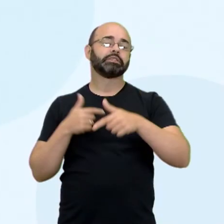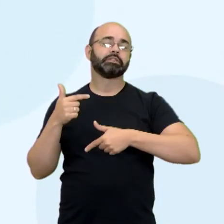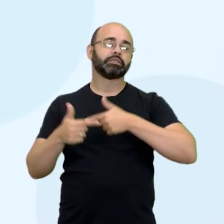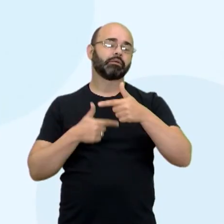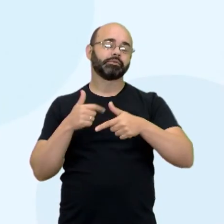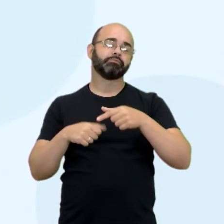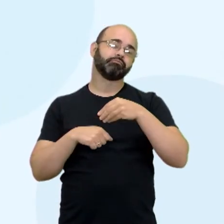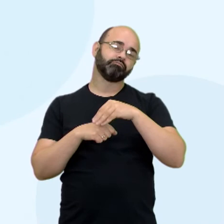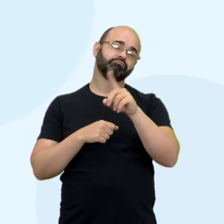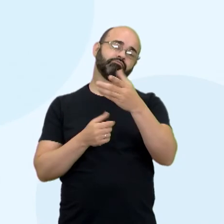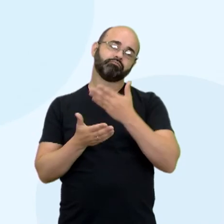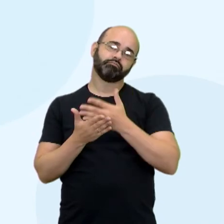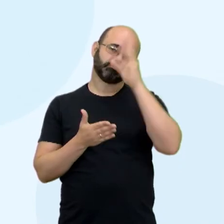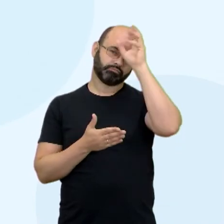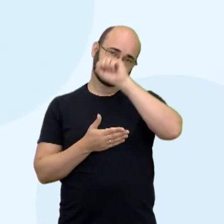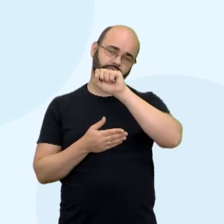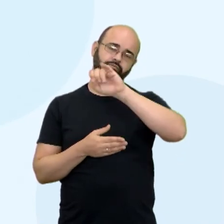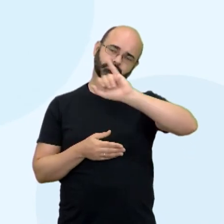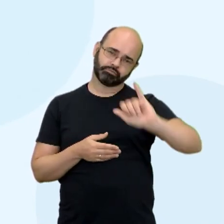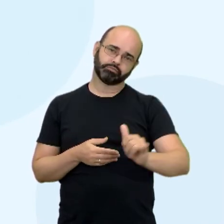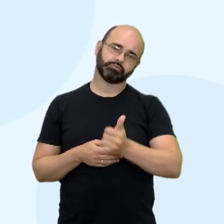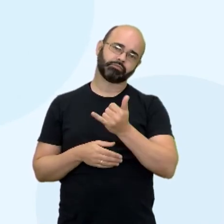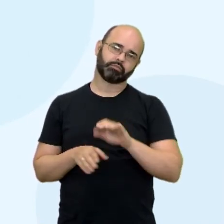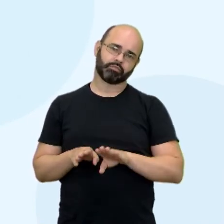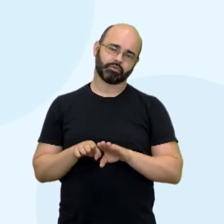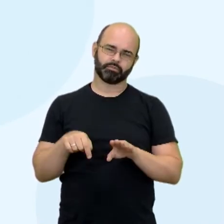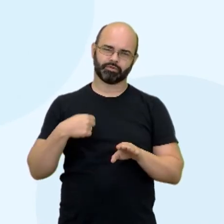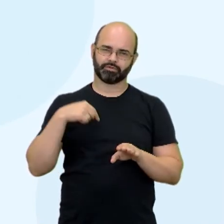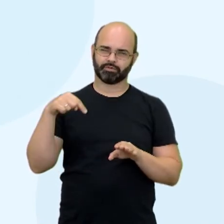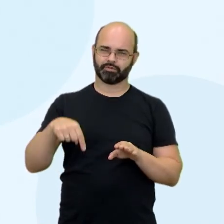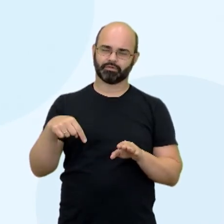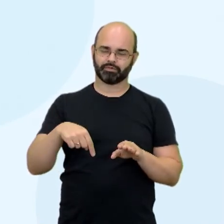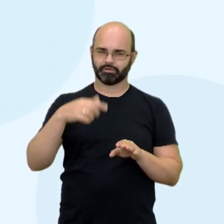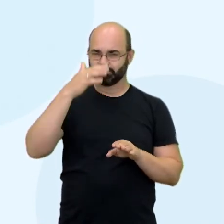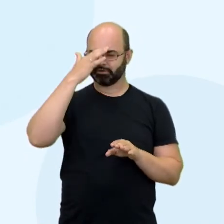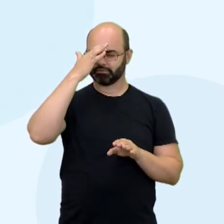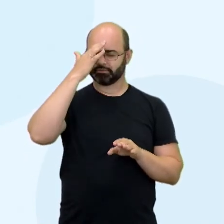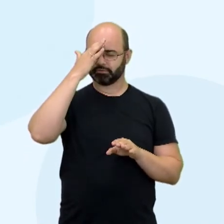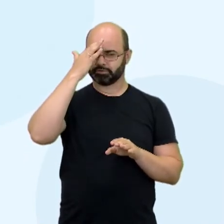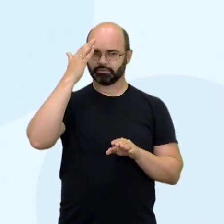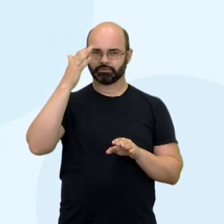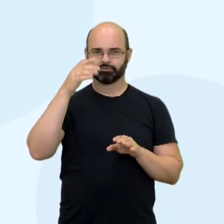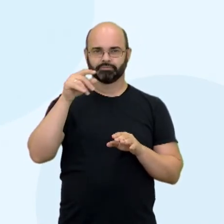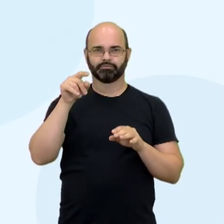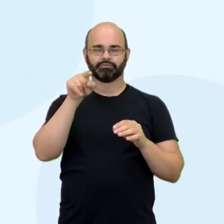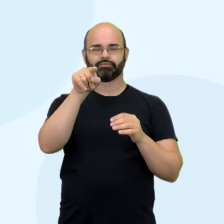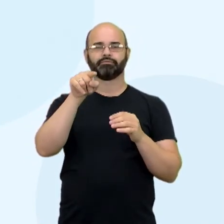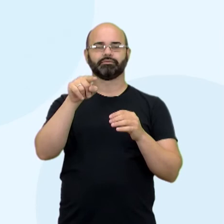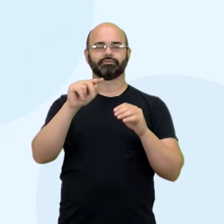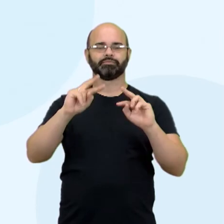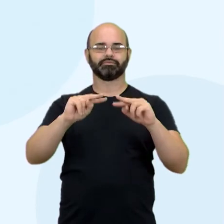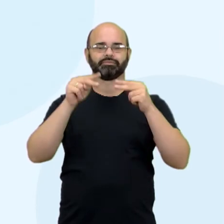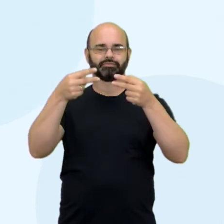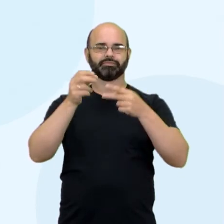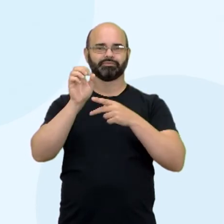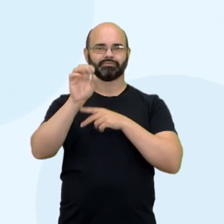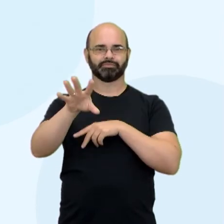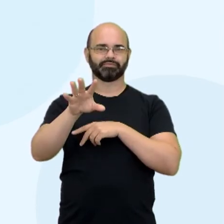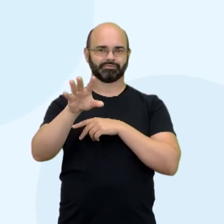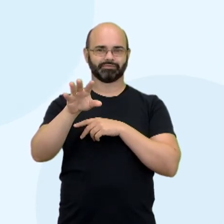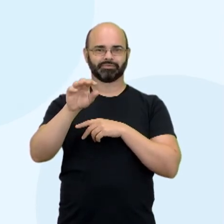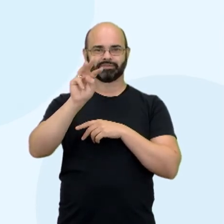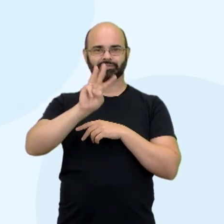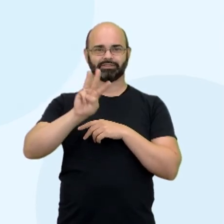aí, e logicamente aproveitando que eu passei, né, esse link aí para vocês aí através desse site aí